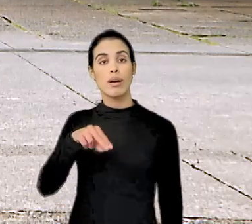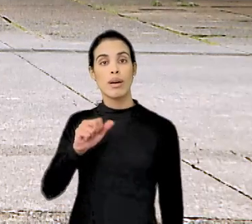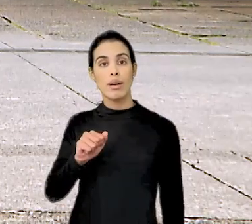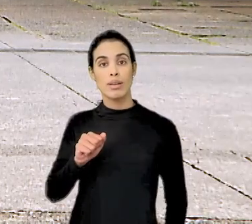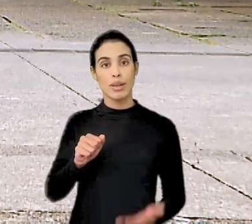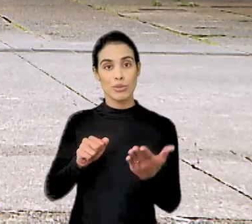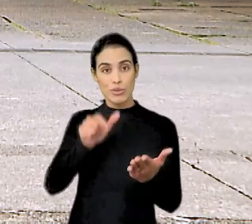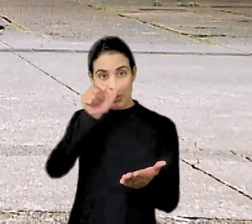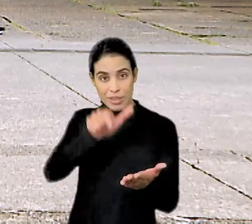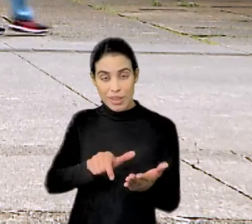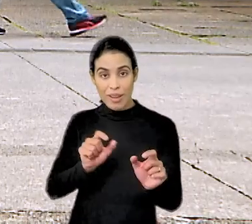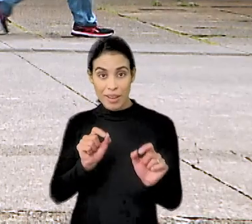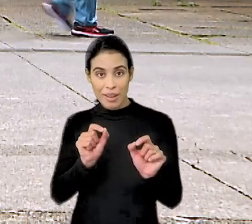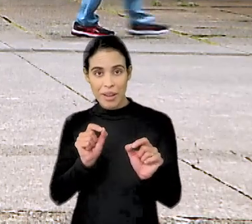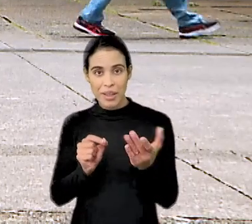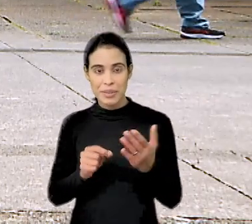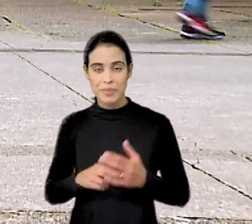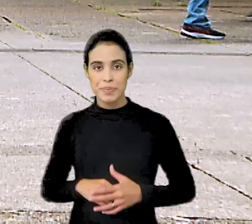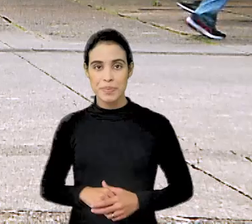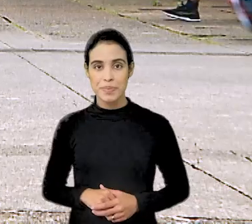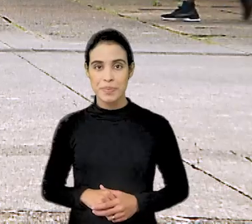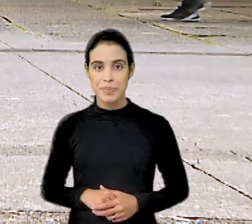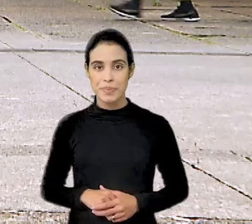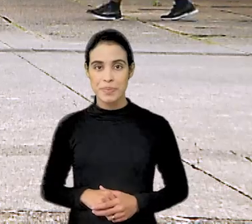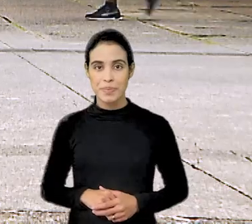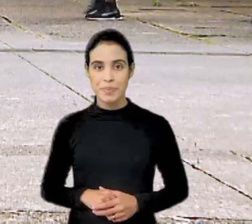Joana, quem é essa mulher que está aqui na minha frente?